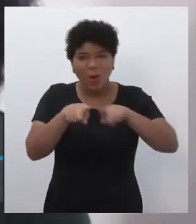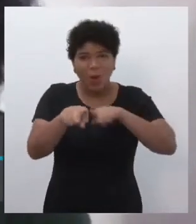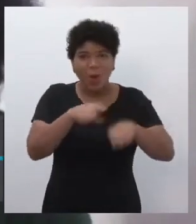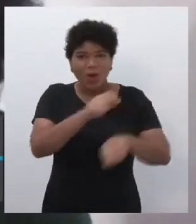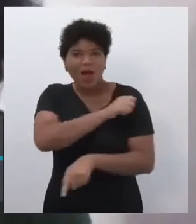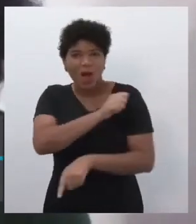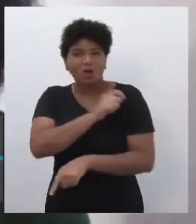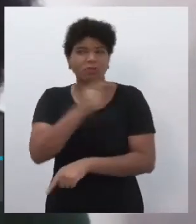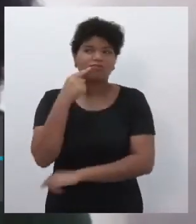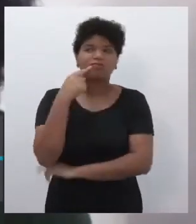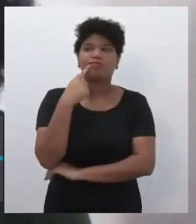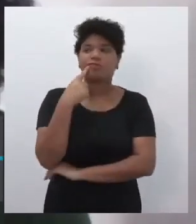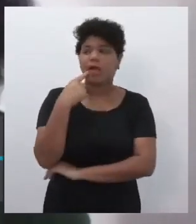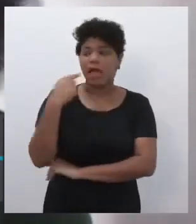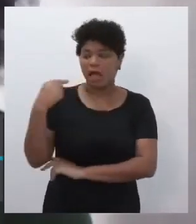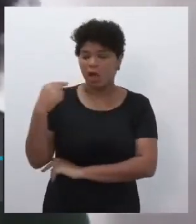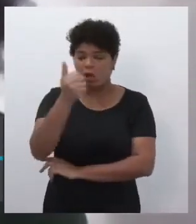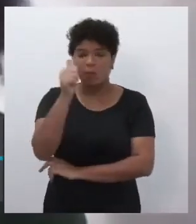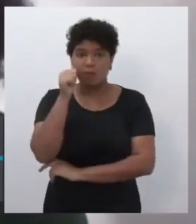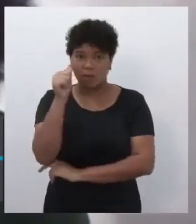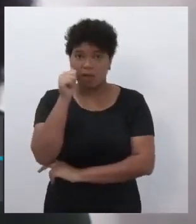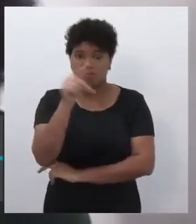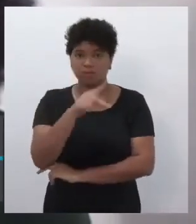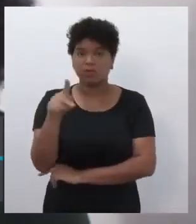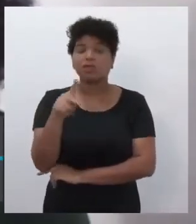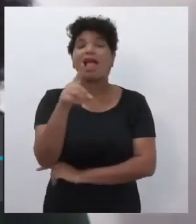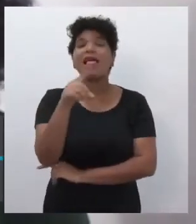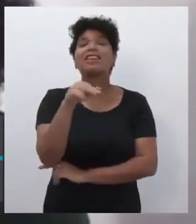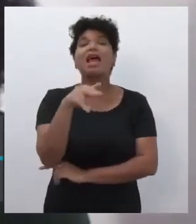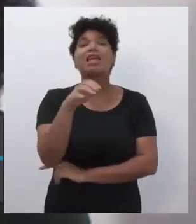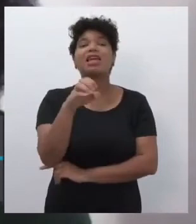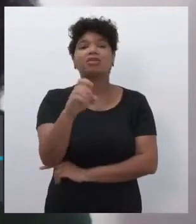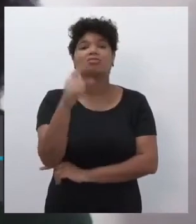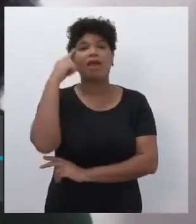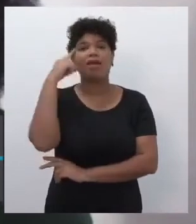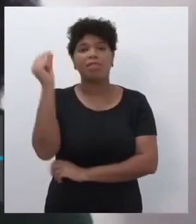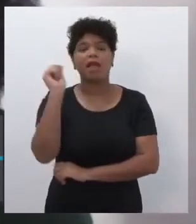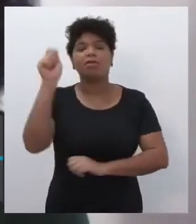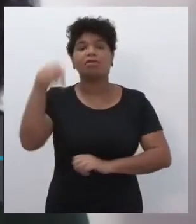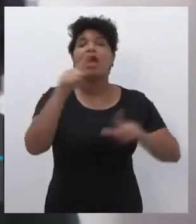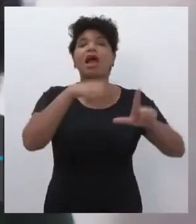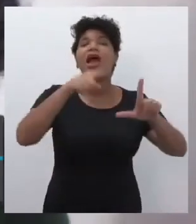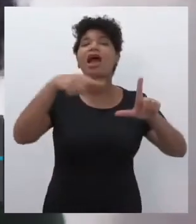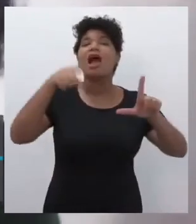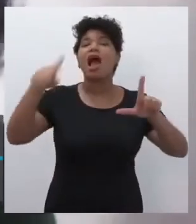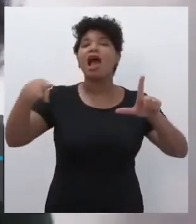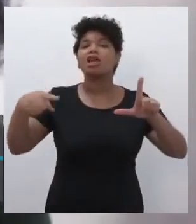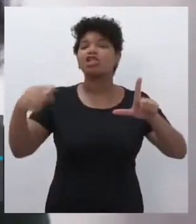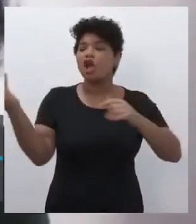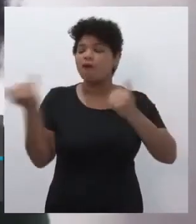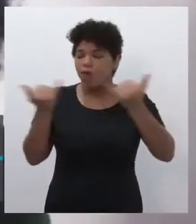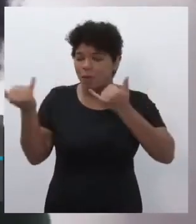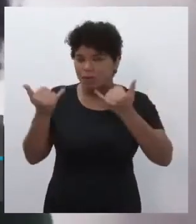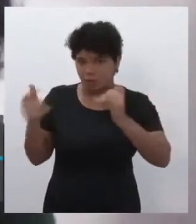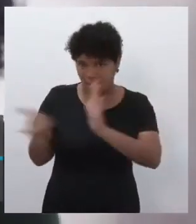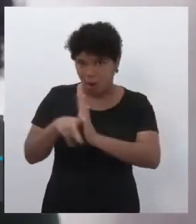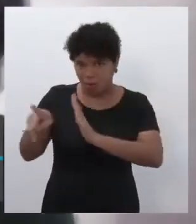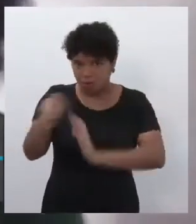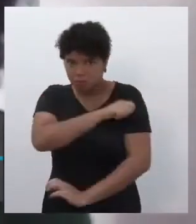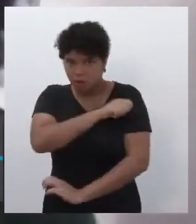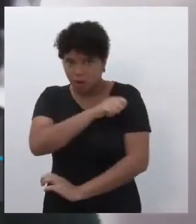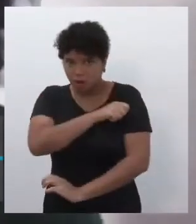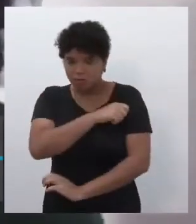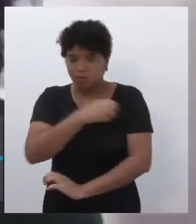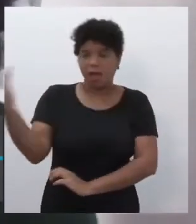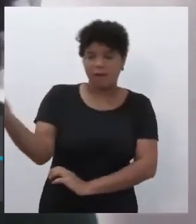Daiane faria gráfico com as informações obtidas. E a professora Ana Lúcia ia